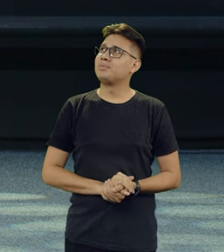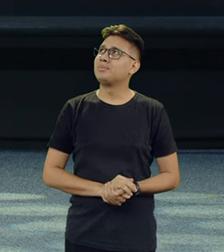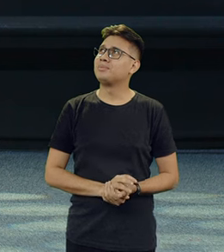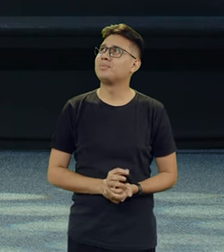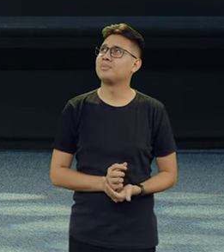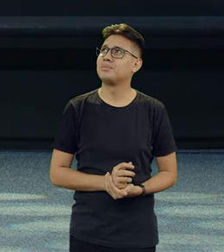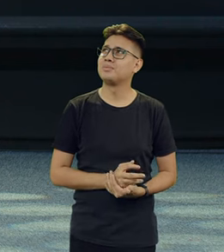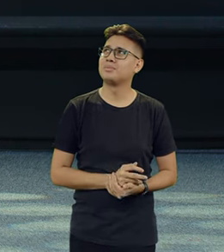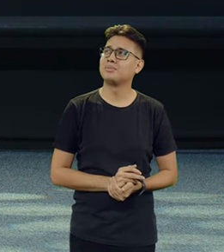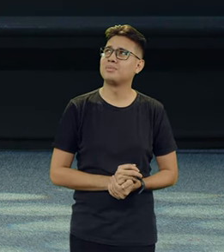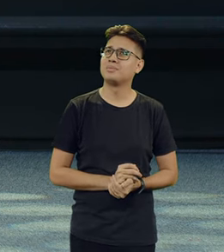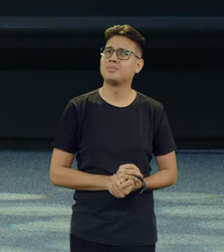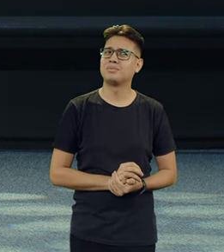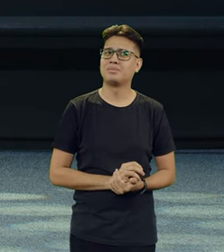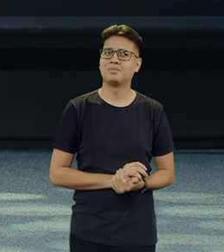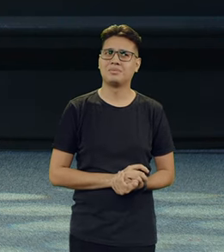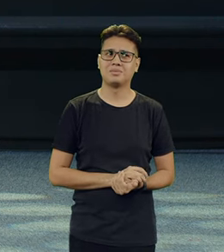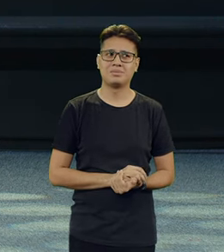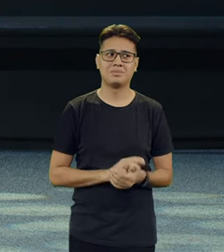Então,